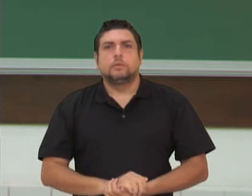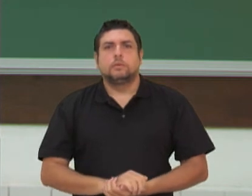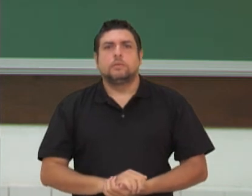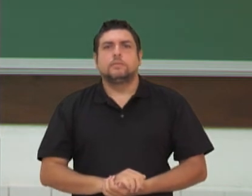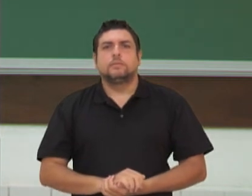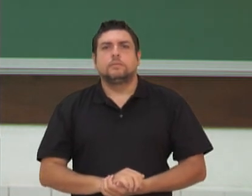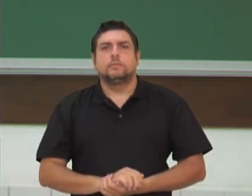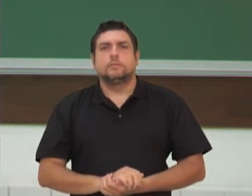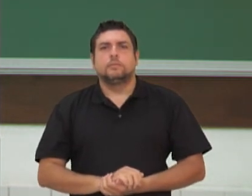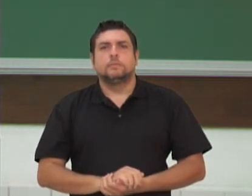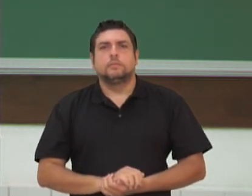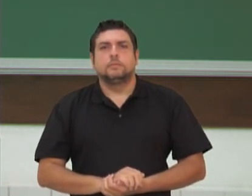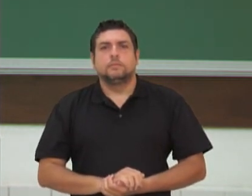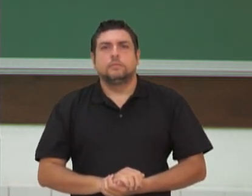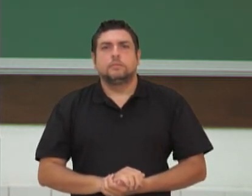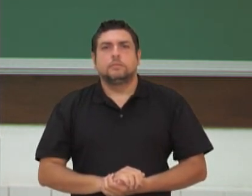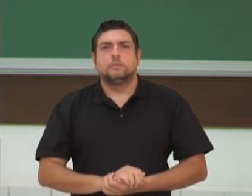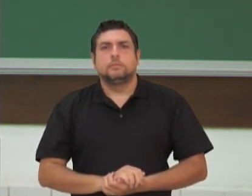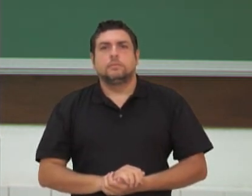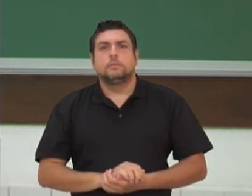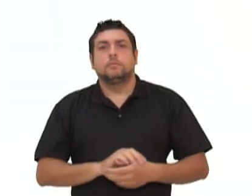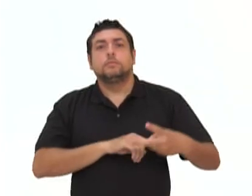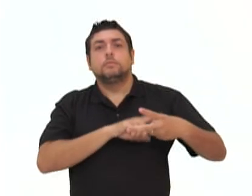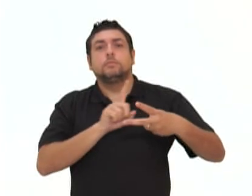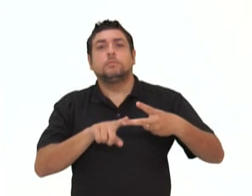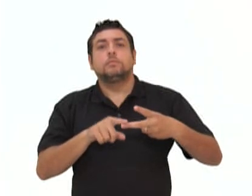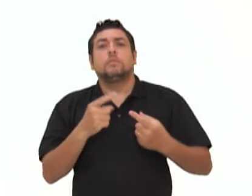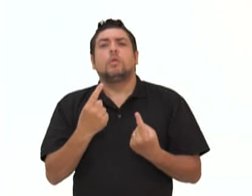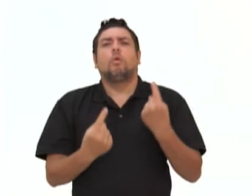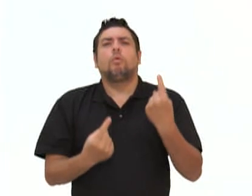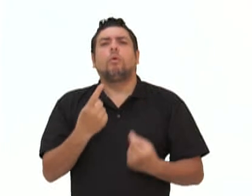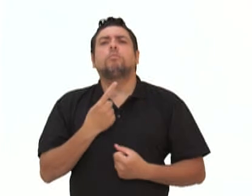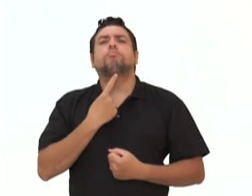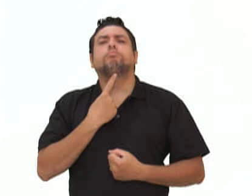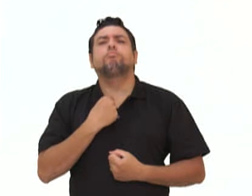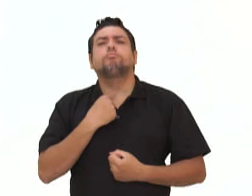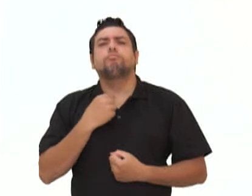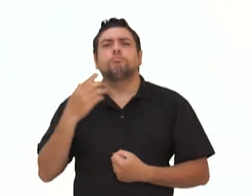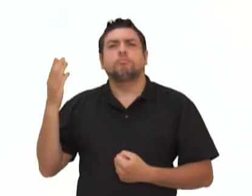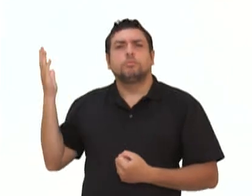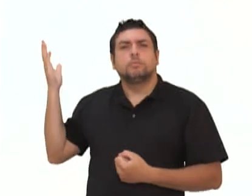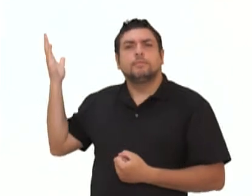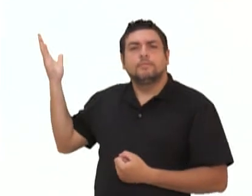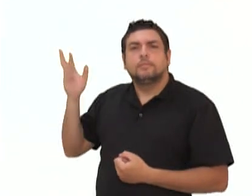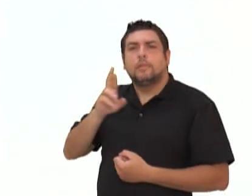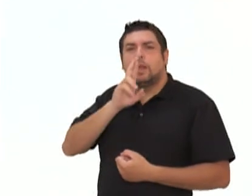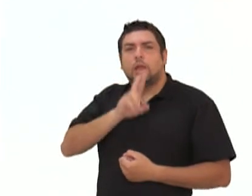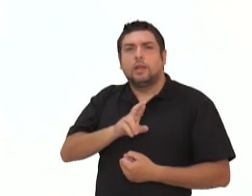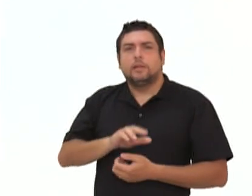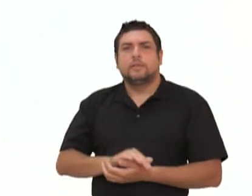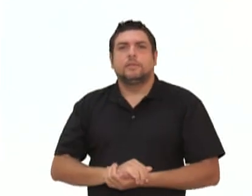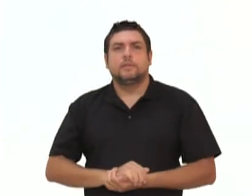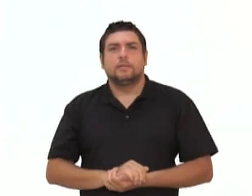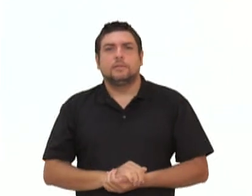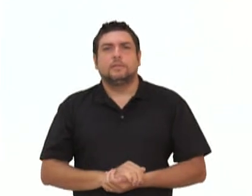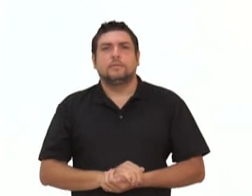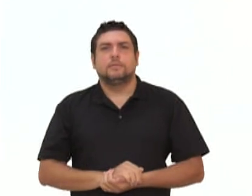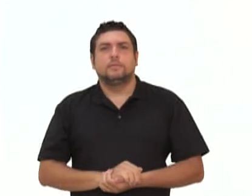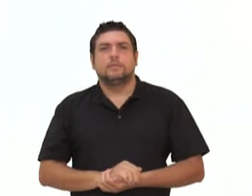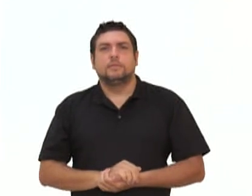titular expressava um desejo de los dois titulares que aí estavam? A letra A. Ojalá, tomara. É